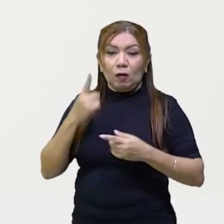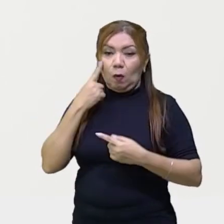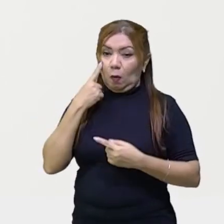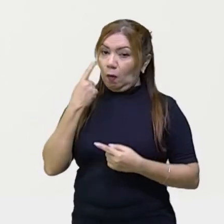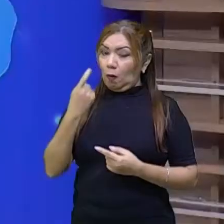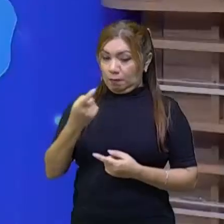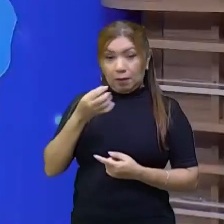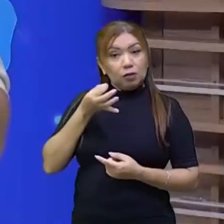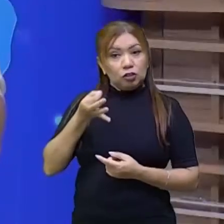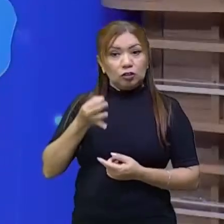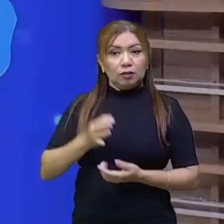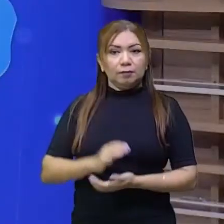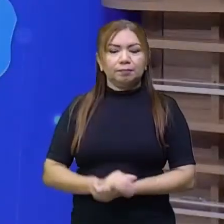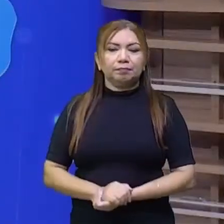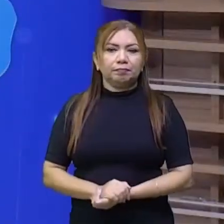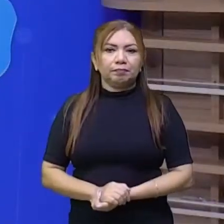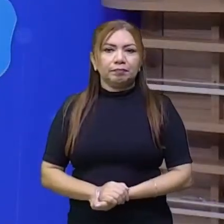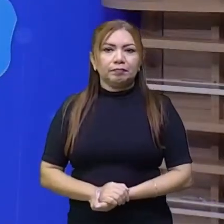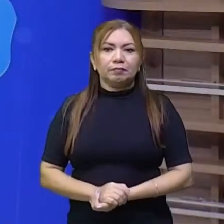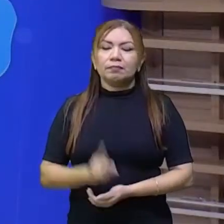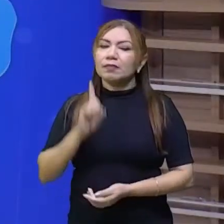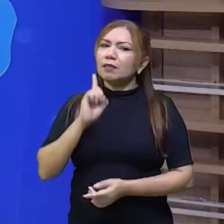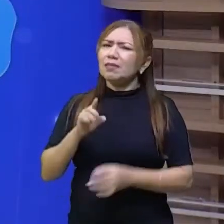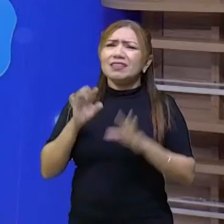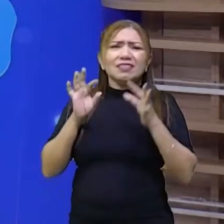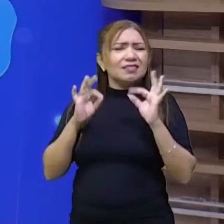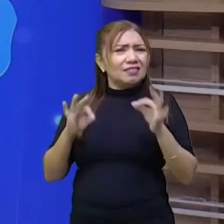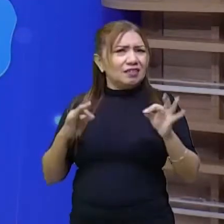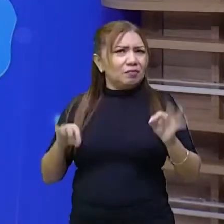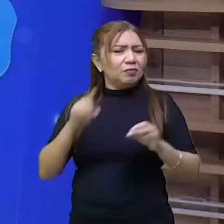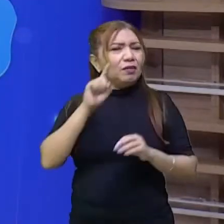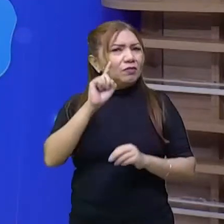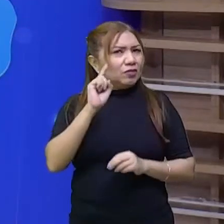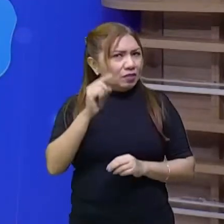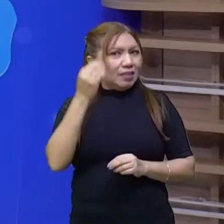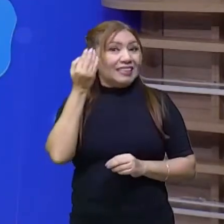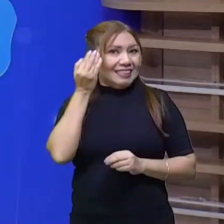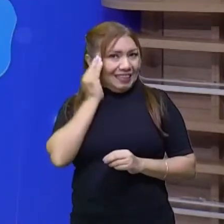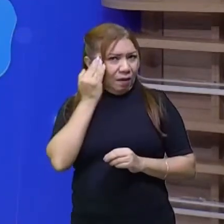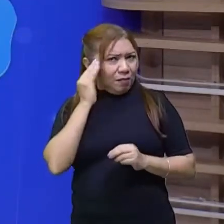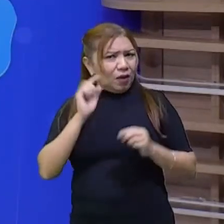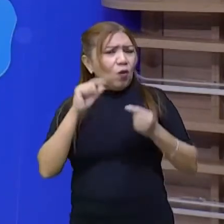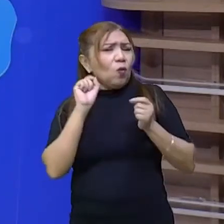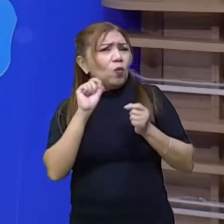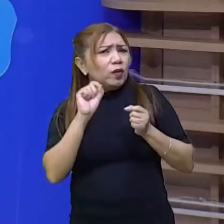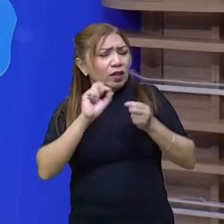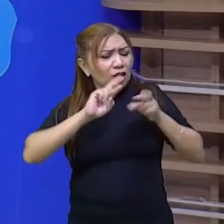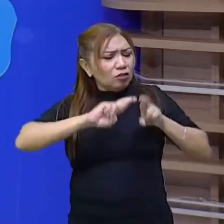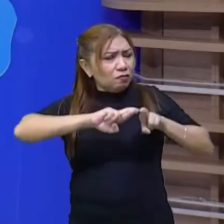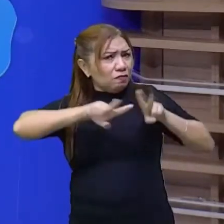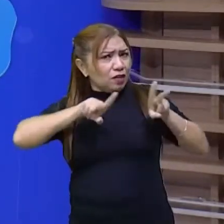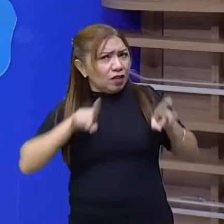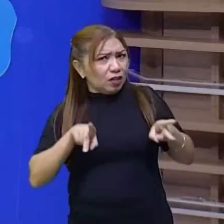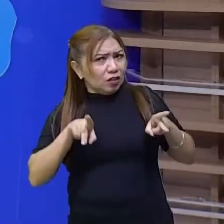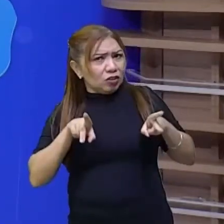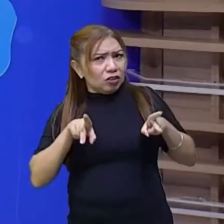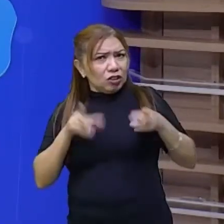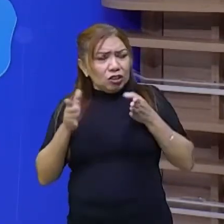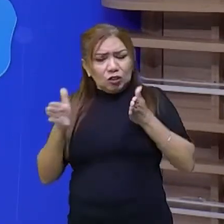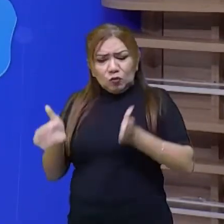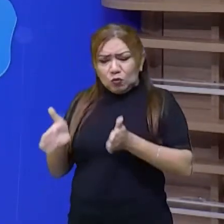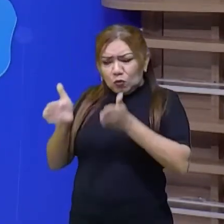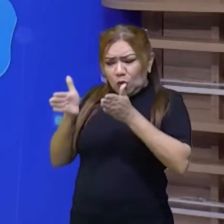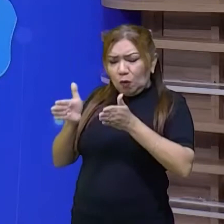aí eu tenho uma dica bem simples para gente diferenciar os poliedros dois